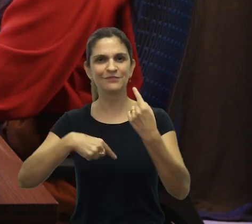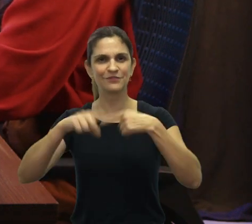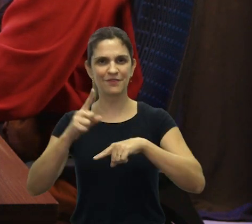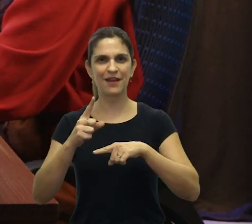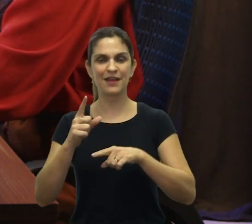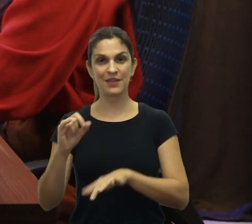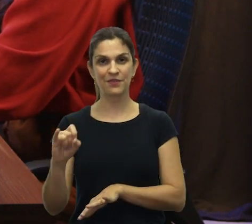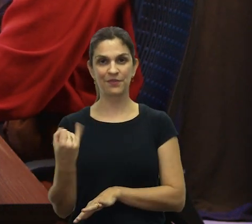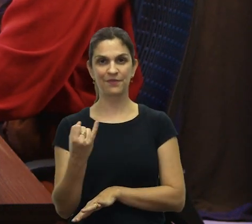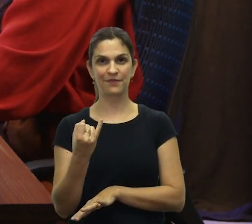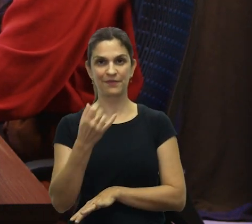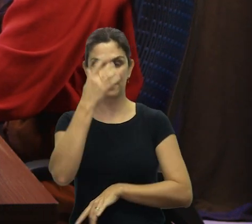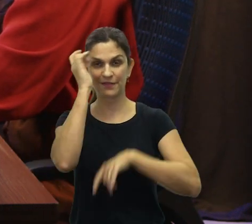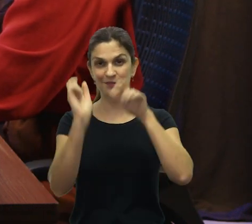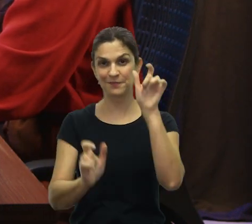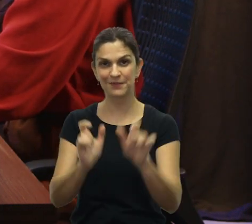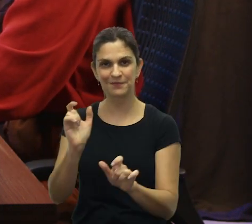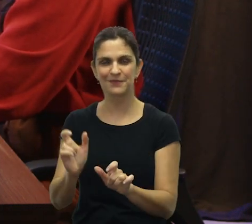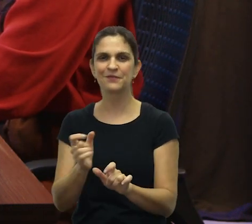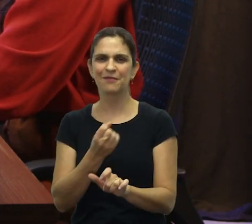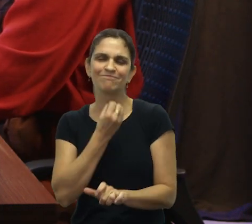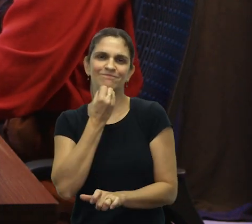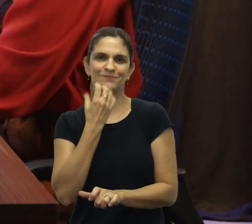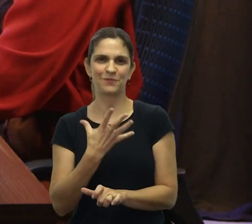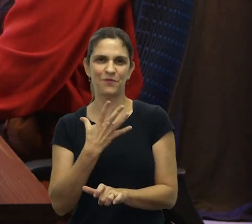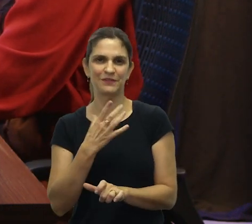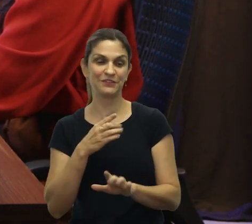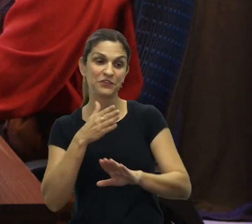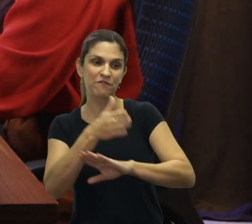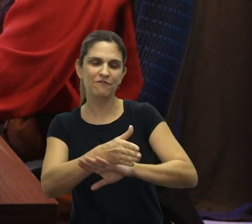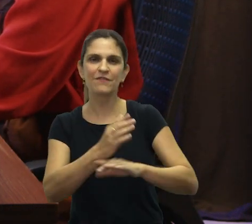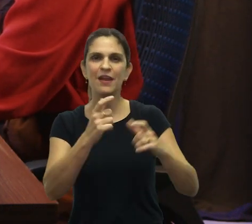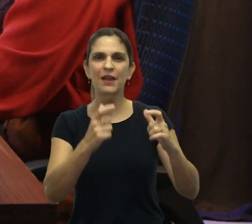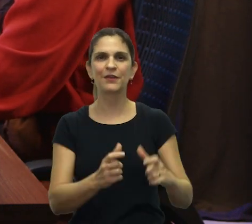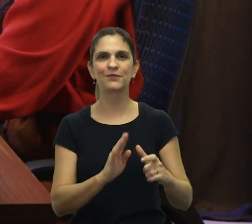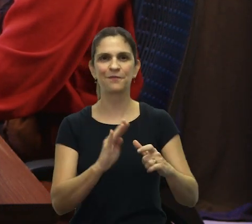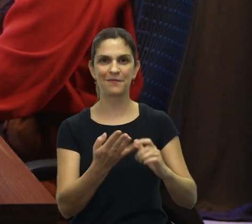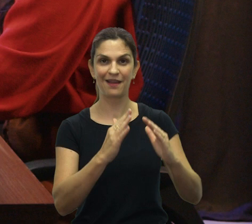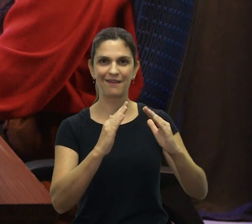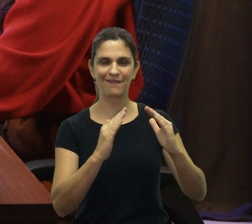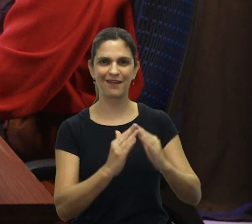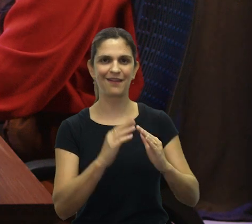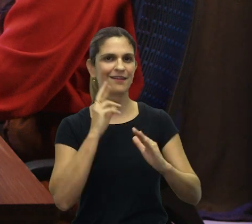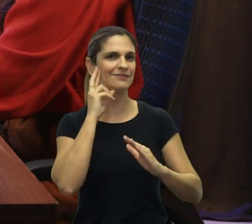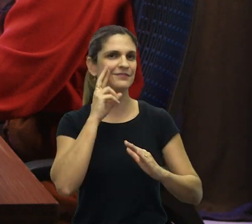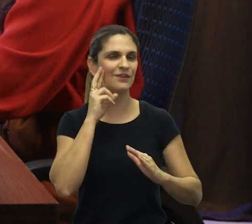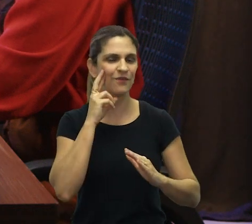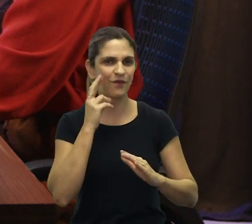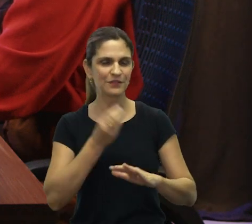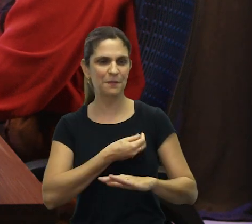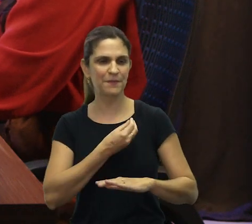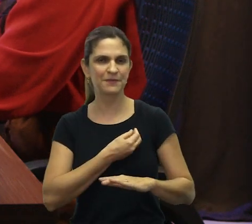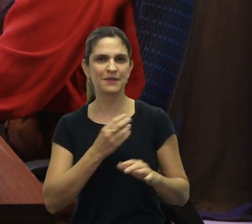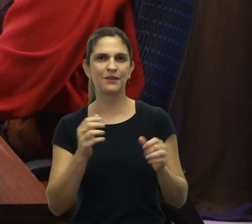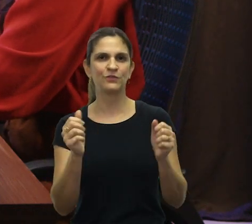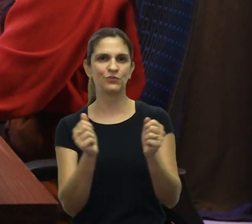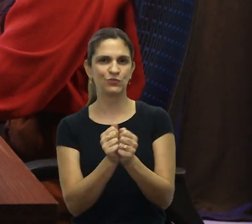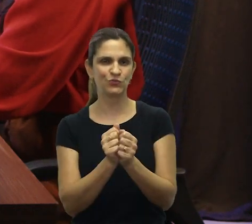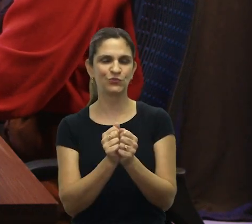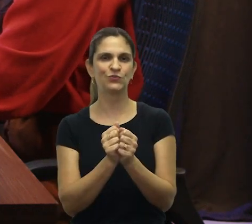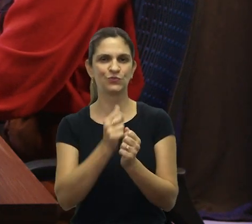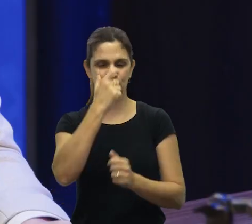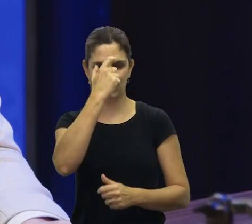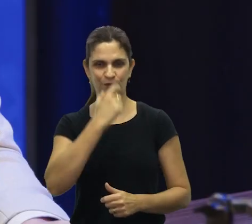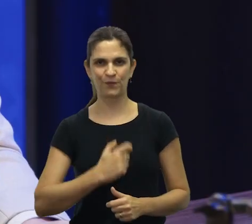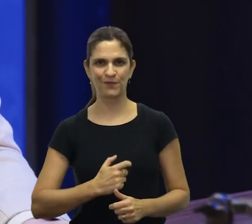gerar oportunidades para as pessoas. Eu acho que isso é o bacana. Quando a gente vai num bairro, a Casa Rosa está participando, junto com o